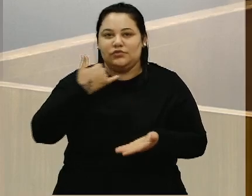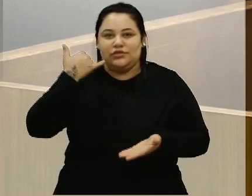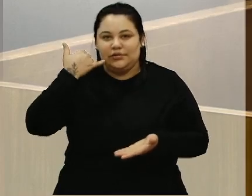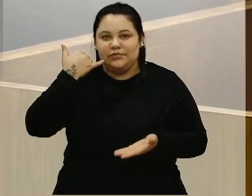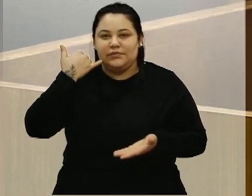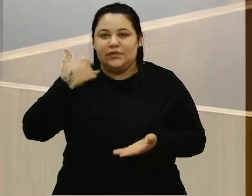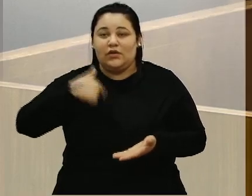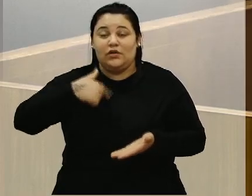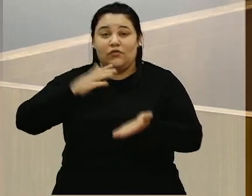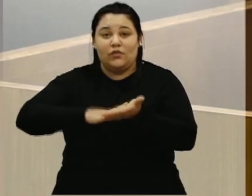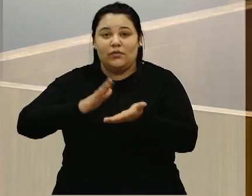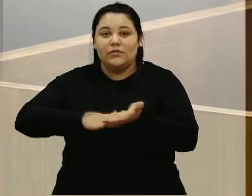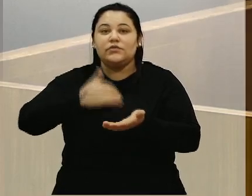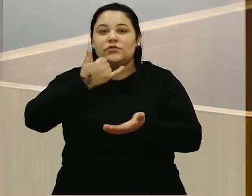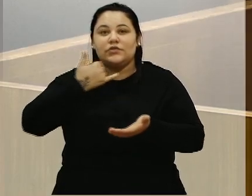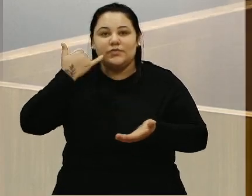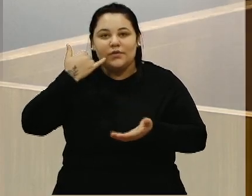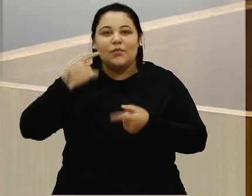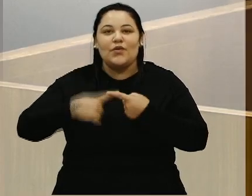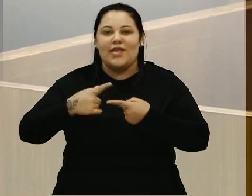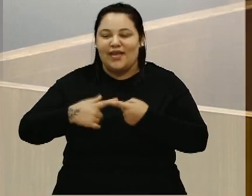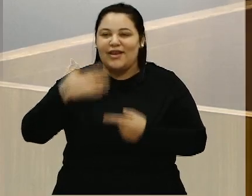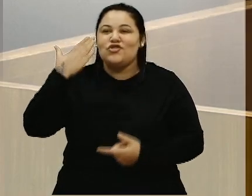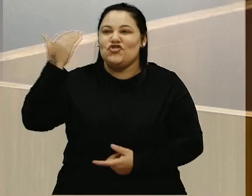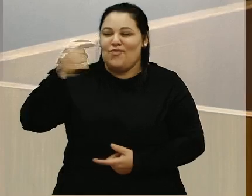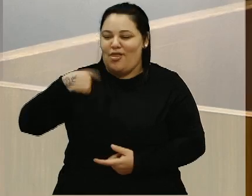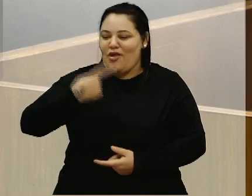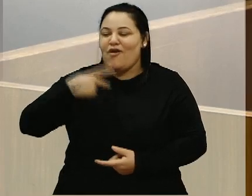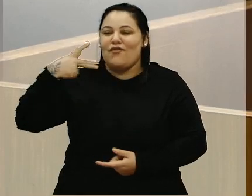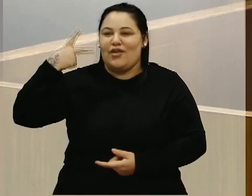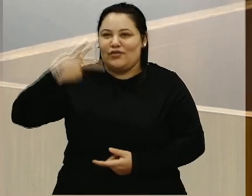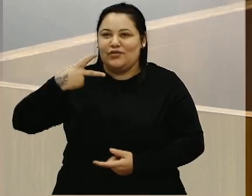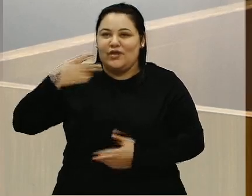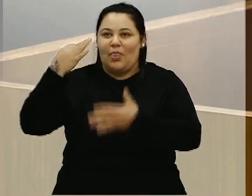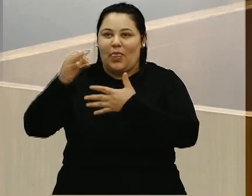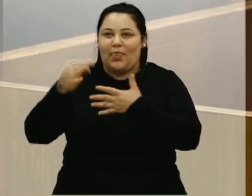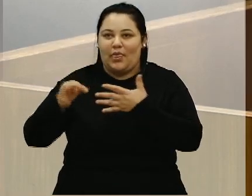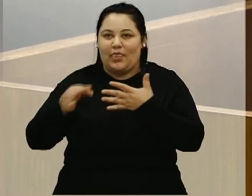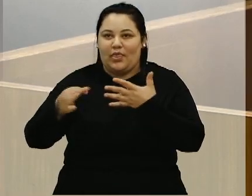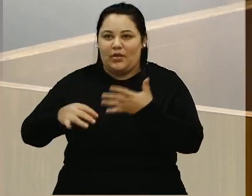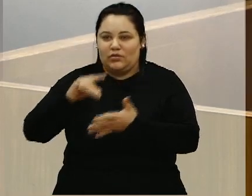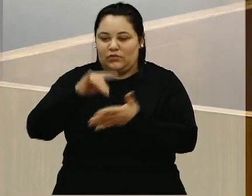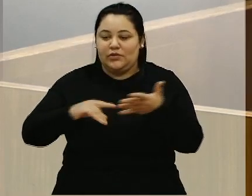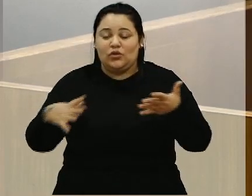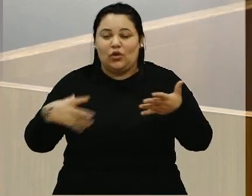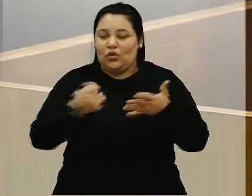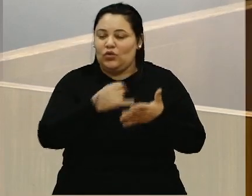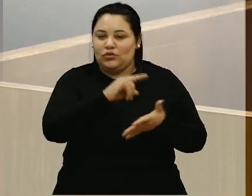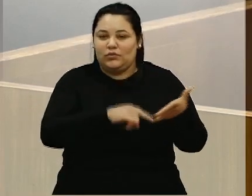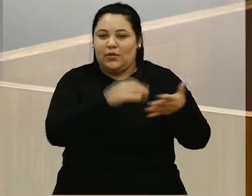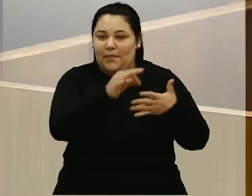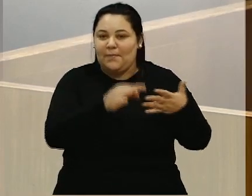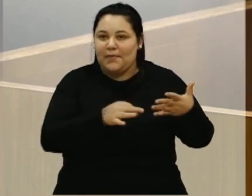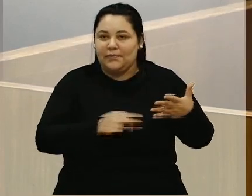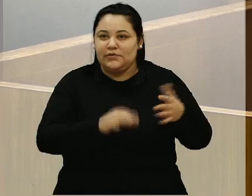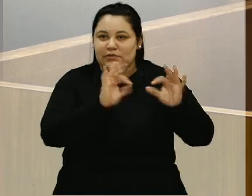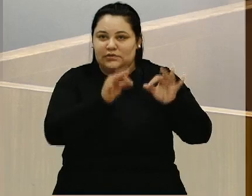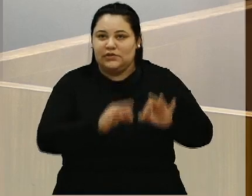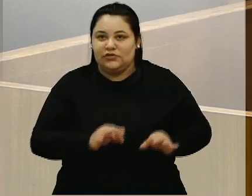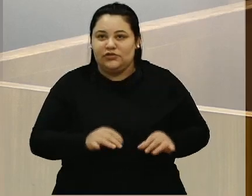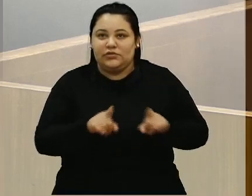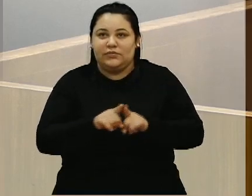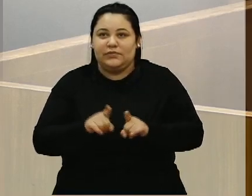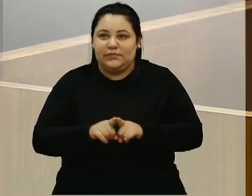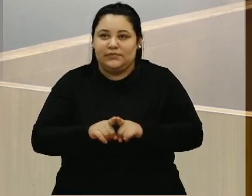eu vou cobrar dele, já que ele tanto cobrou de nós, vereadora Marçal, que ele preencha esses requerimentos aqui, toda essa documentação, tá?